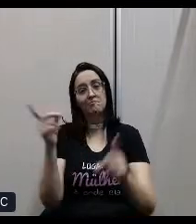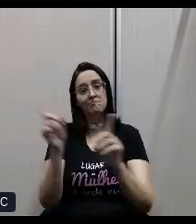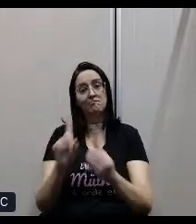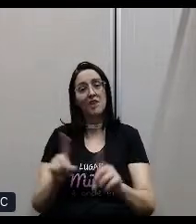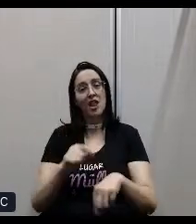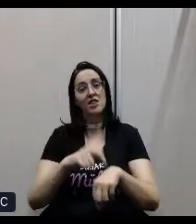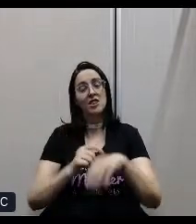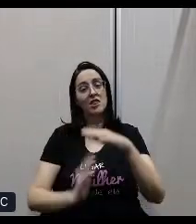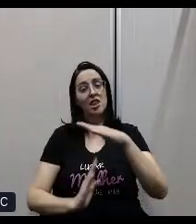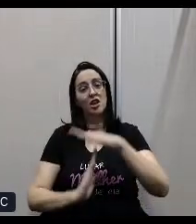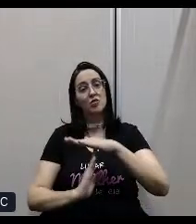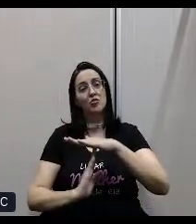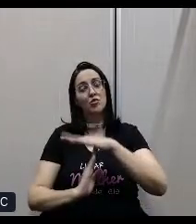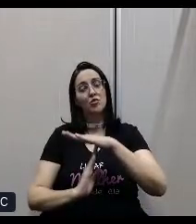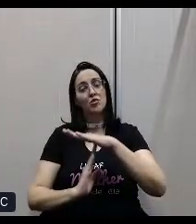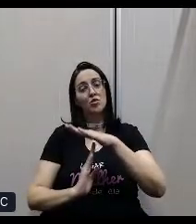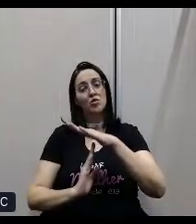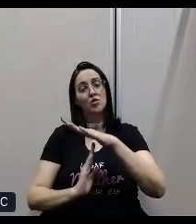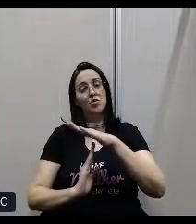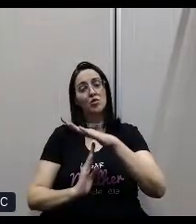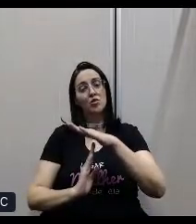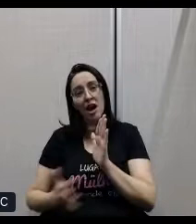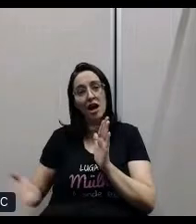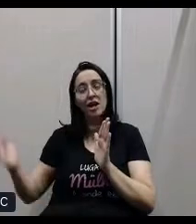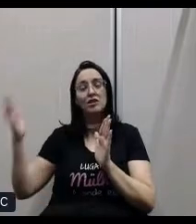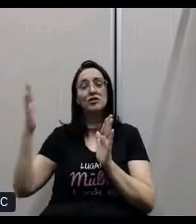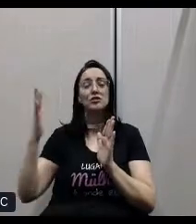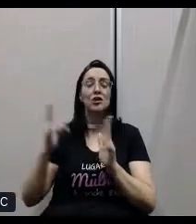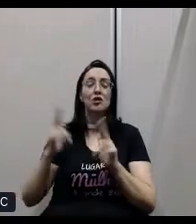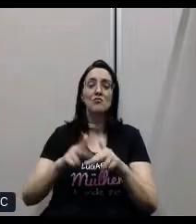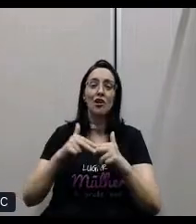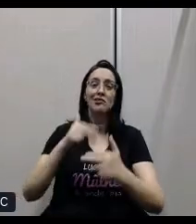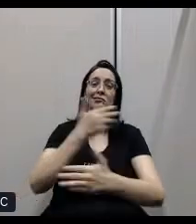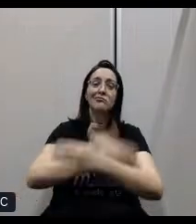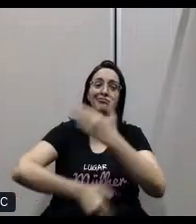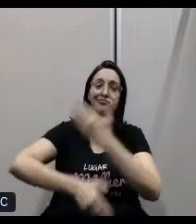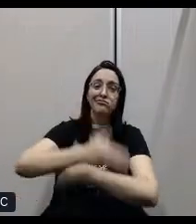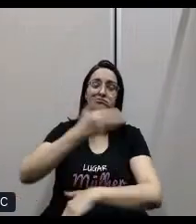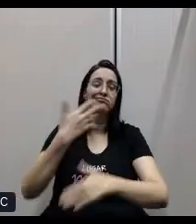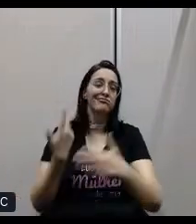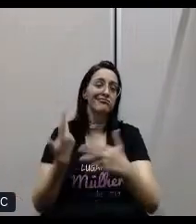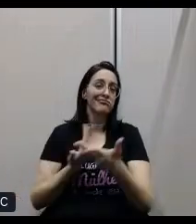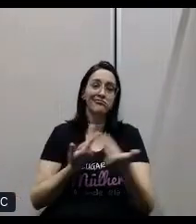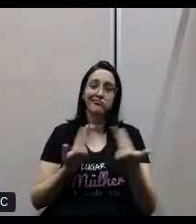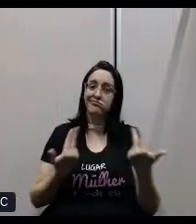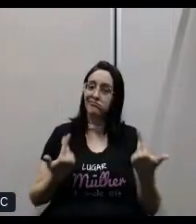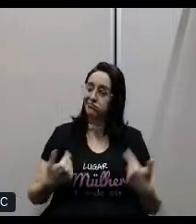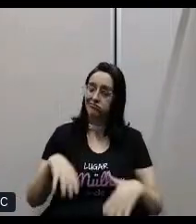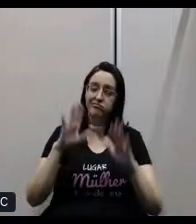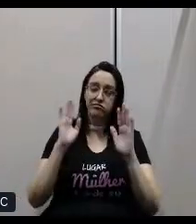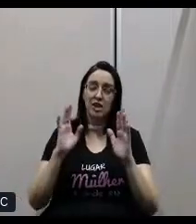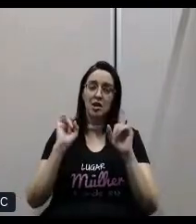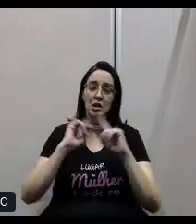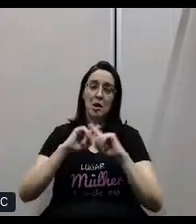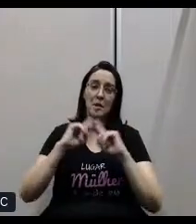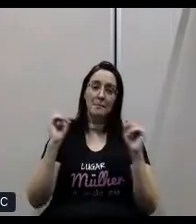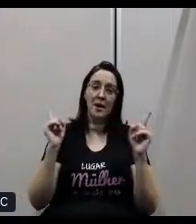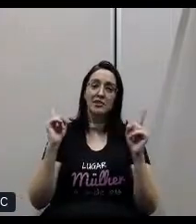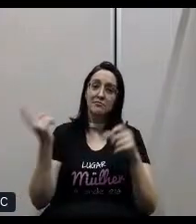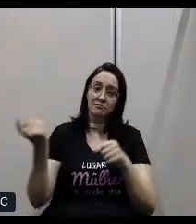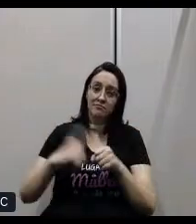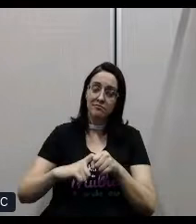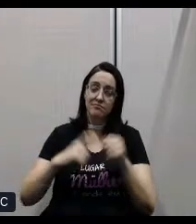são deficiências de longo prazo, decorrentes de lesões, incidentes e afins, mas que tem